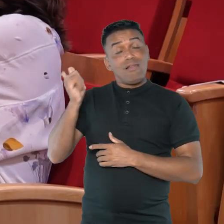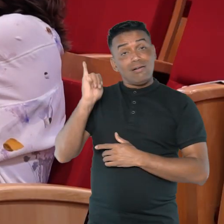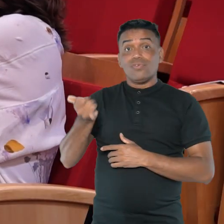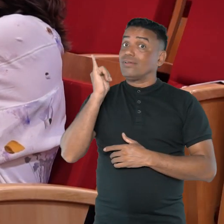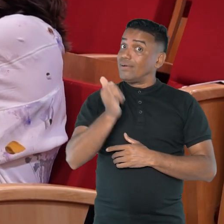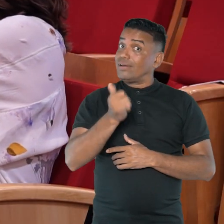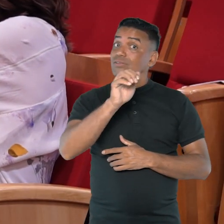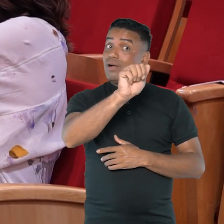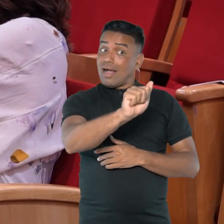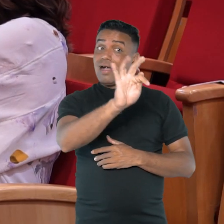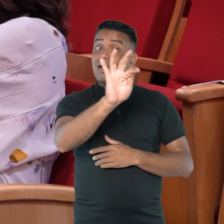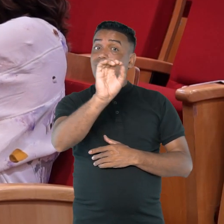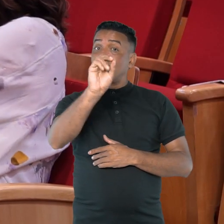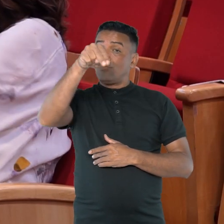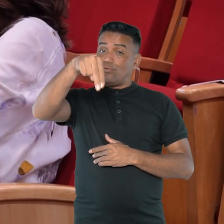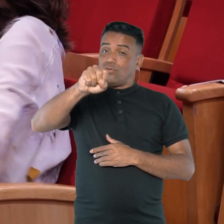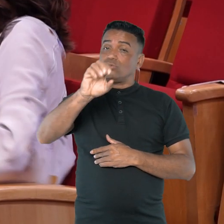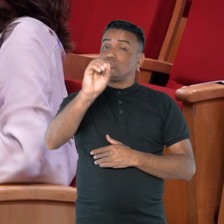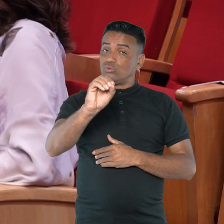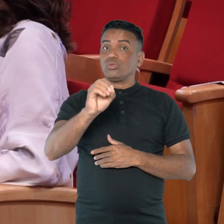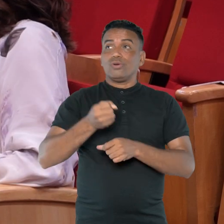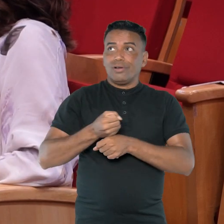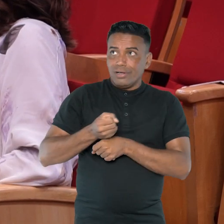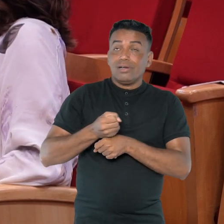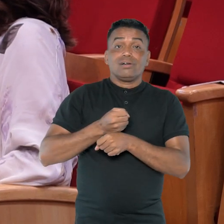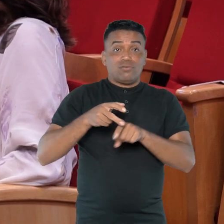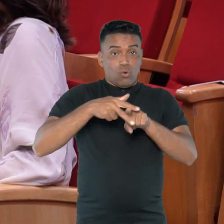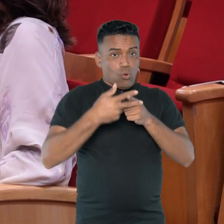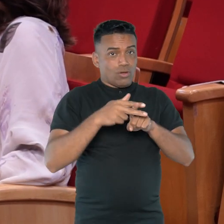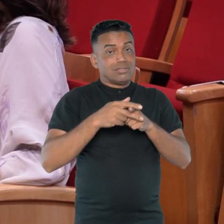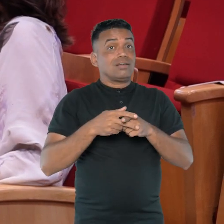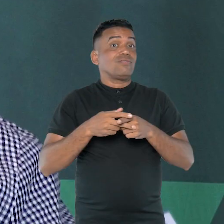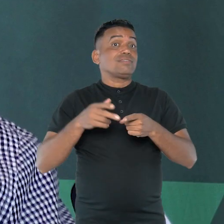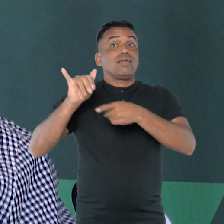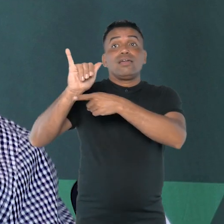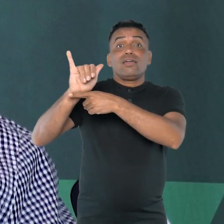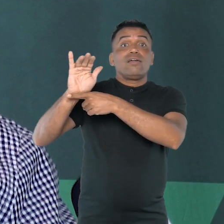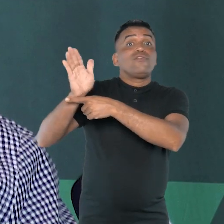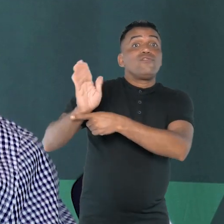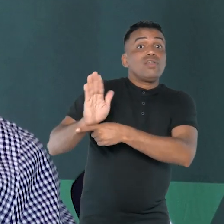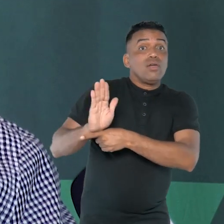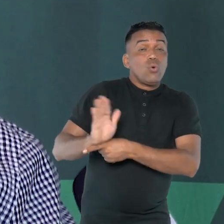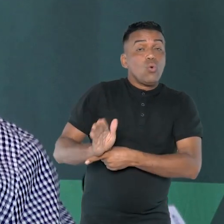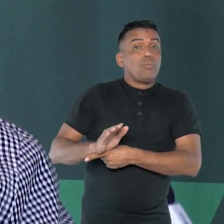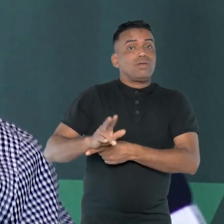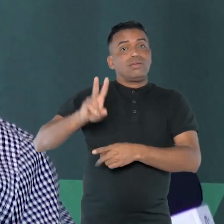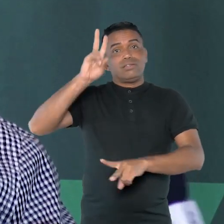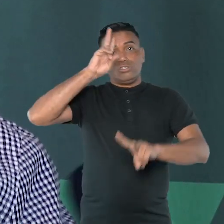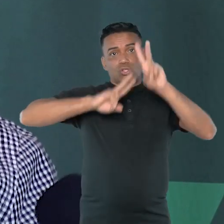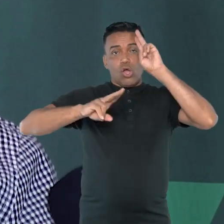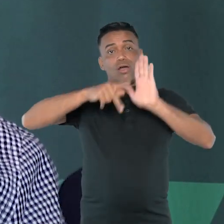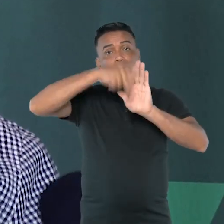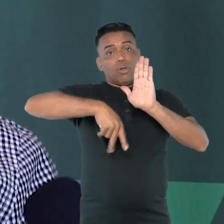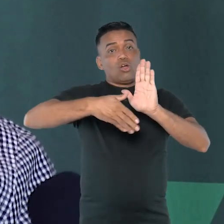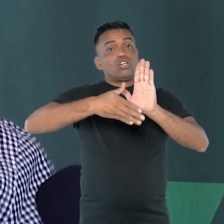Eu venho falando com o Afonso, já isso há muitos anos, aproveitar, eu vou retificar a minha fala aqui, fazer um documentário contando a história